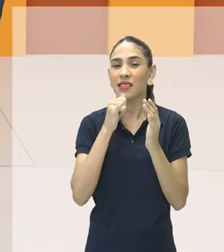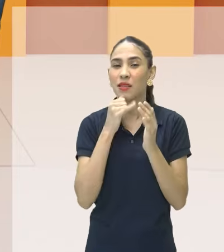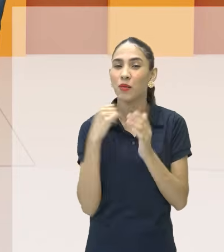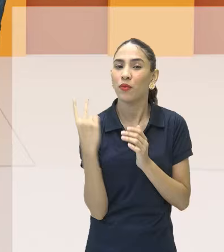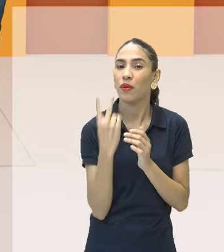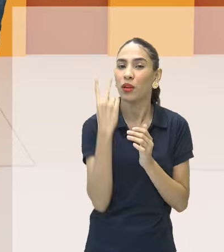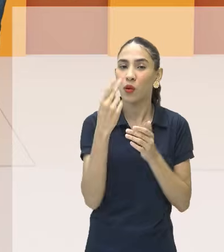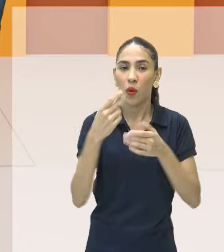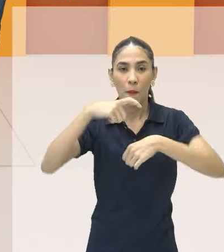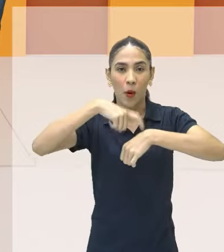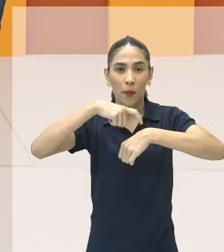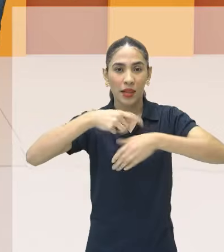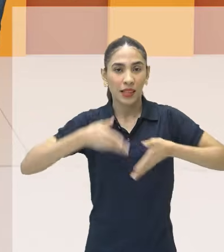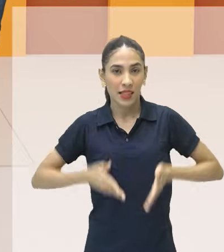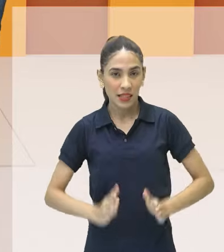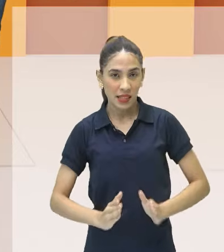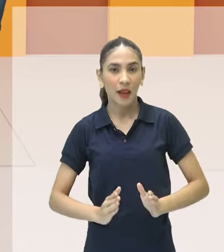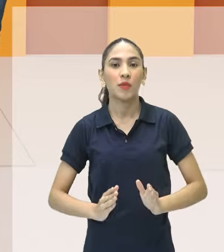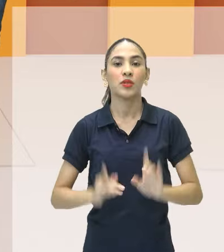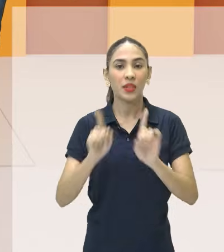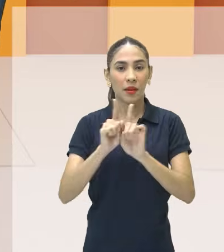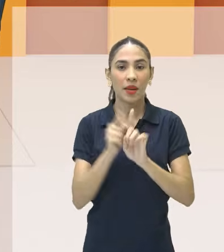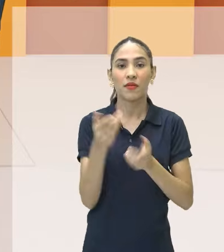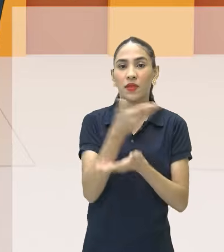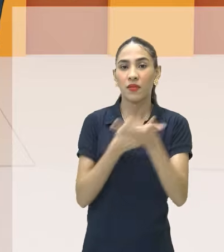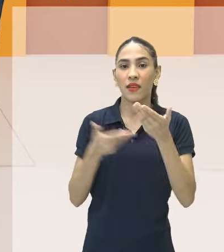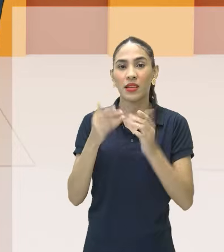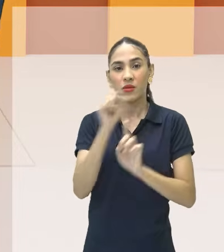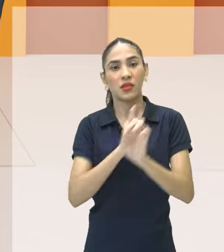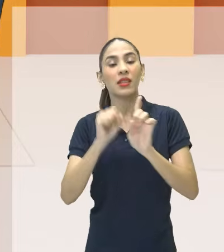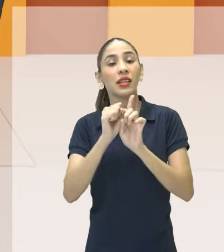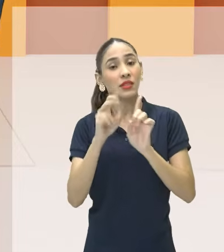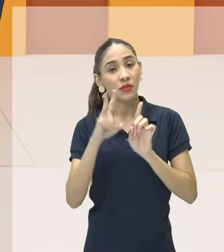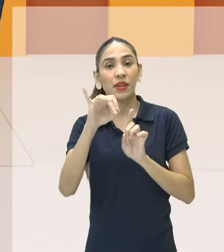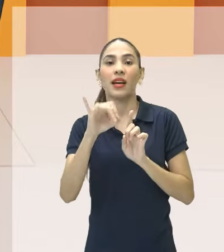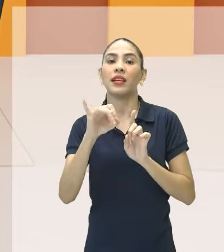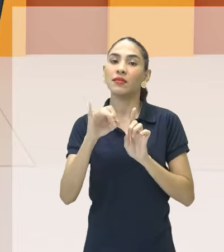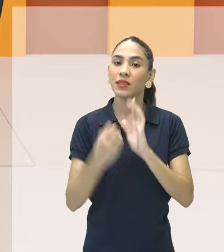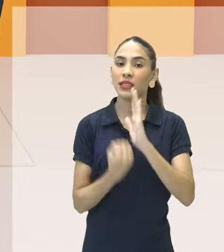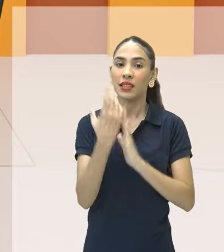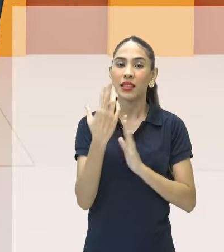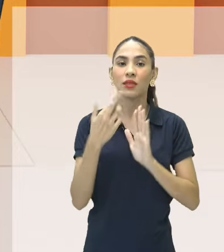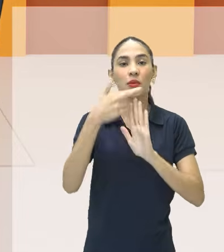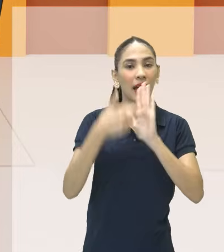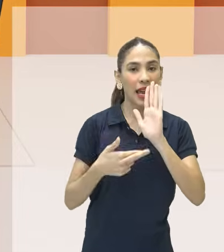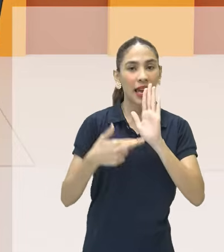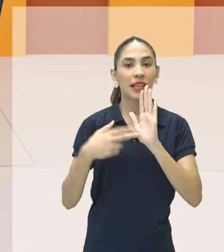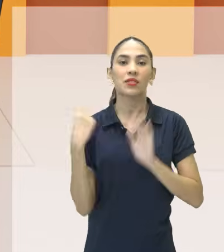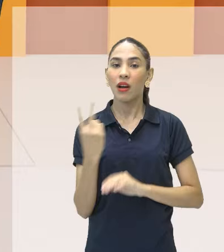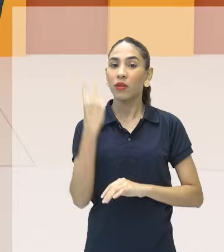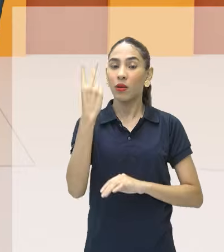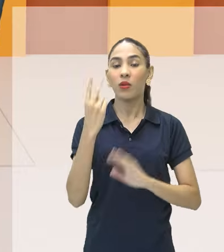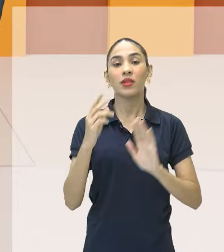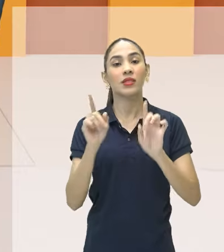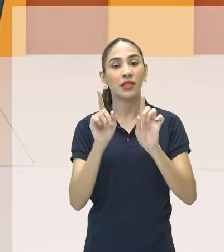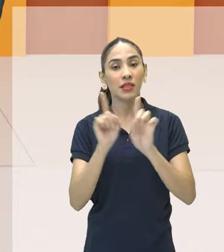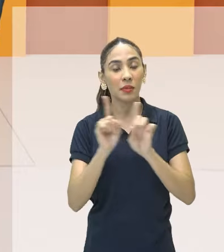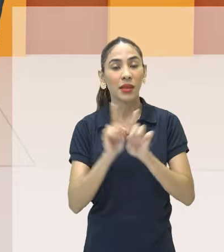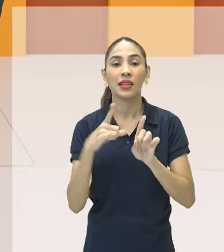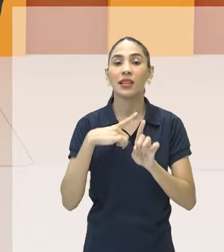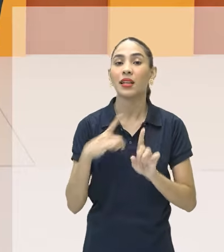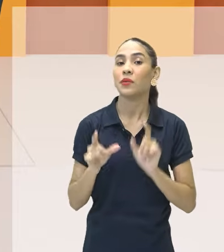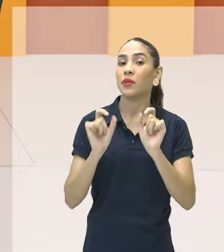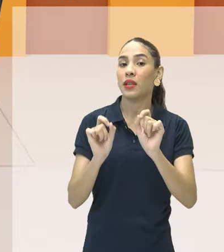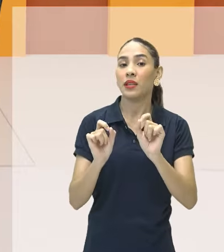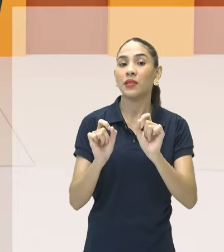nascimento, né, na nossa convivência em sociedade, a gente vai criando esses princípios, e nós temos aí, então,